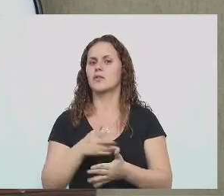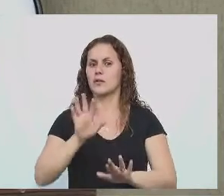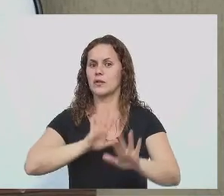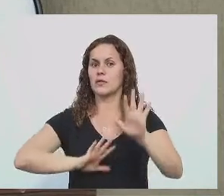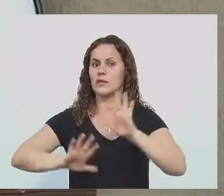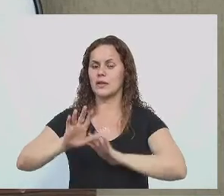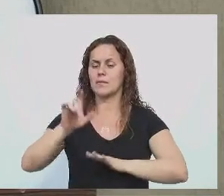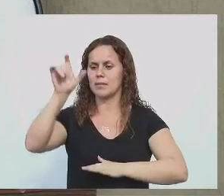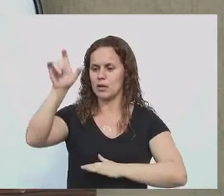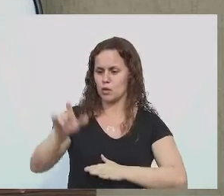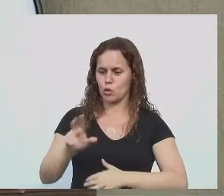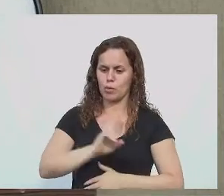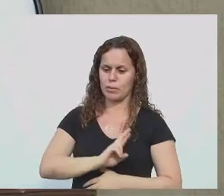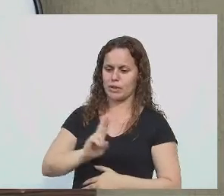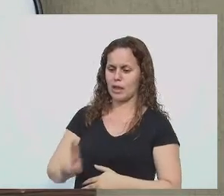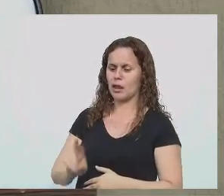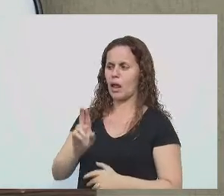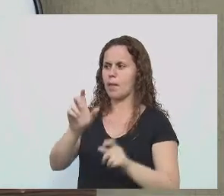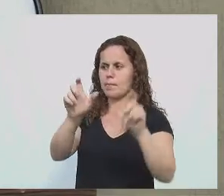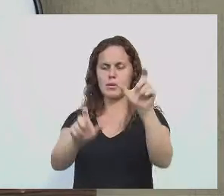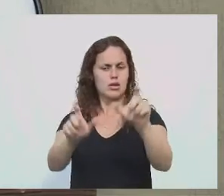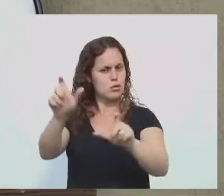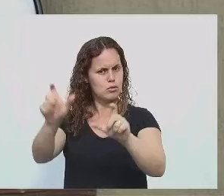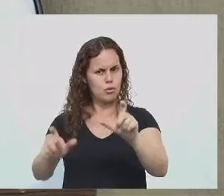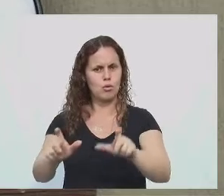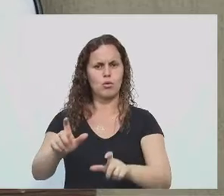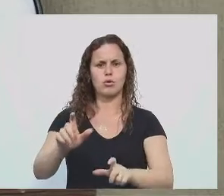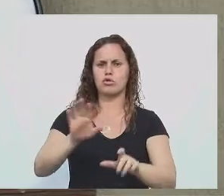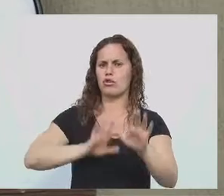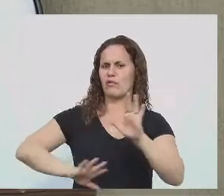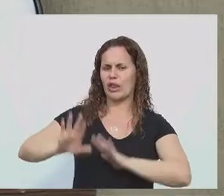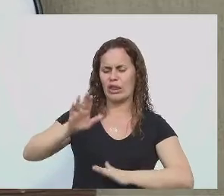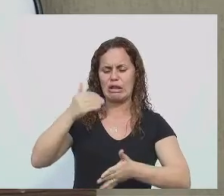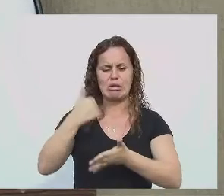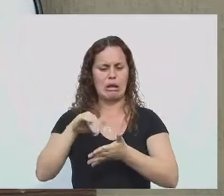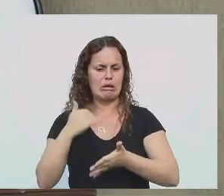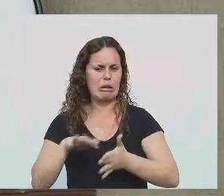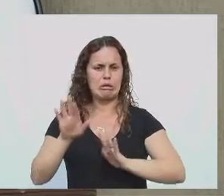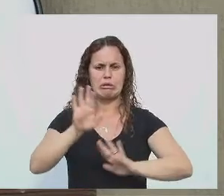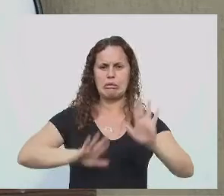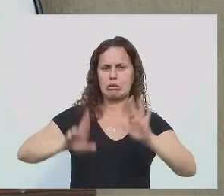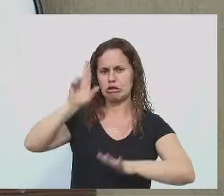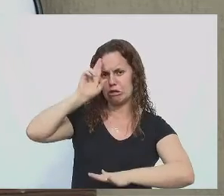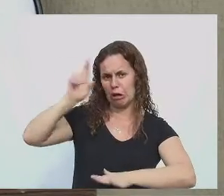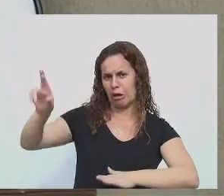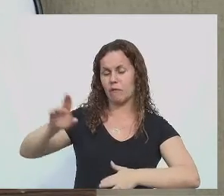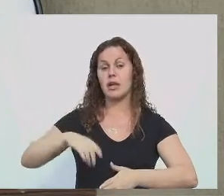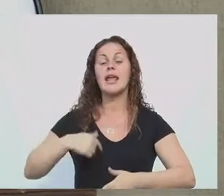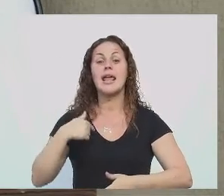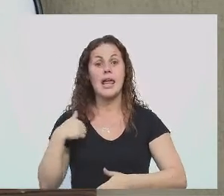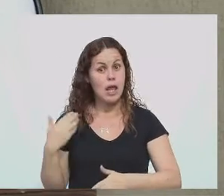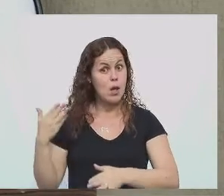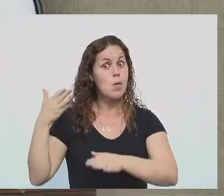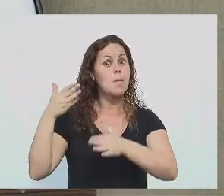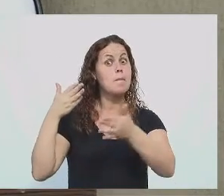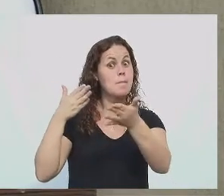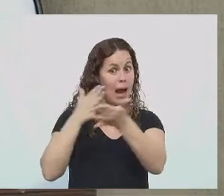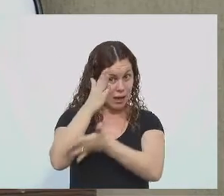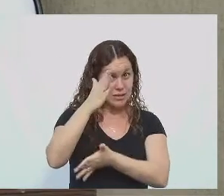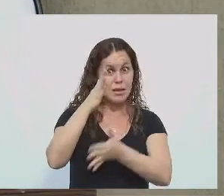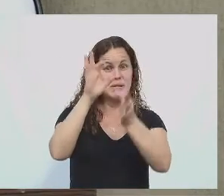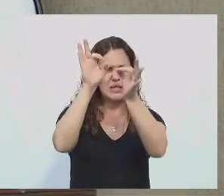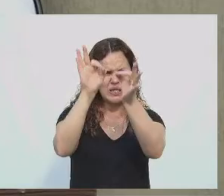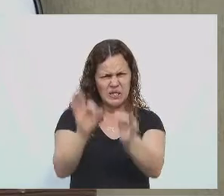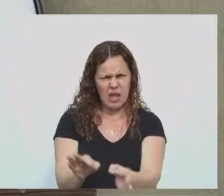colocou aqui. Eu não entrei para defender prefeito, defender secretário, eu não entrei para defender chefe, eu entrei para defender a coisa certa,